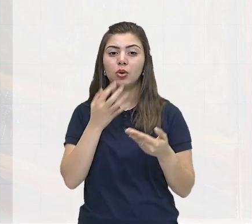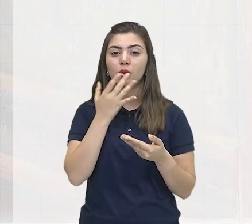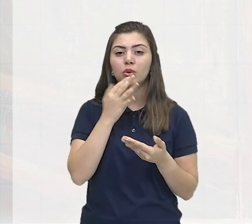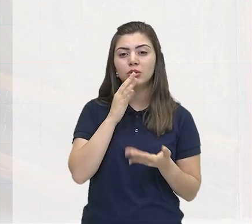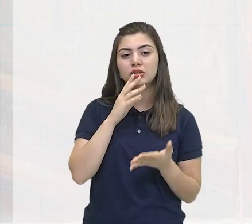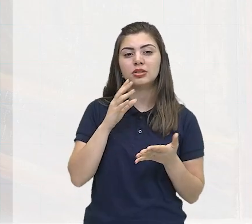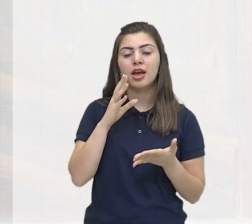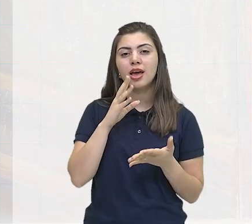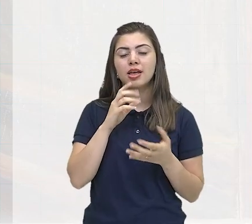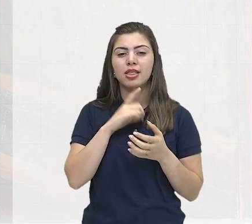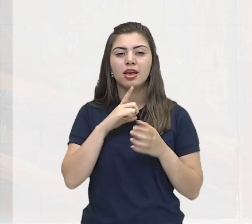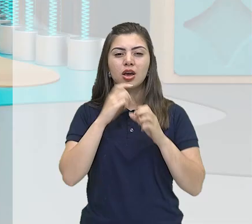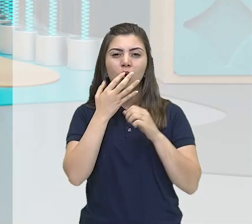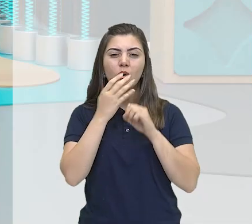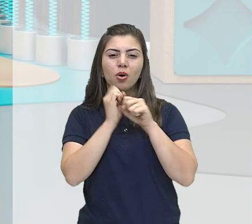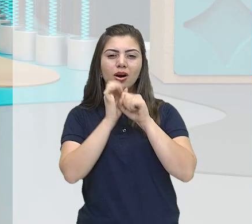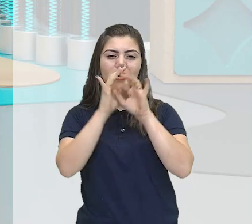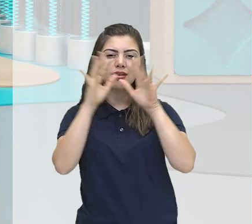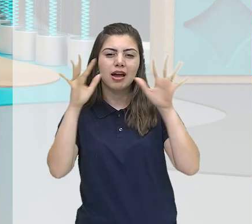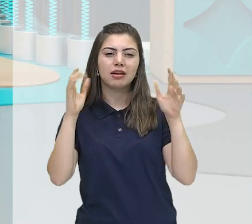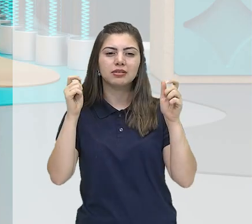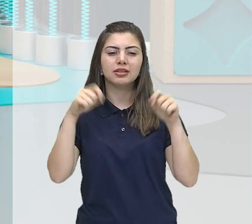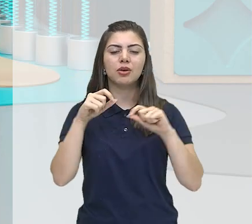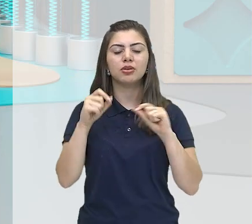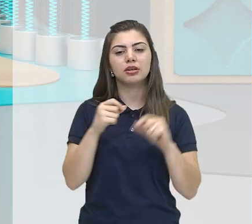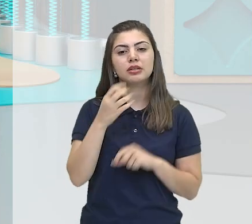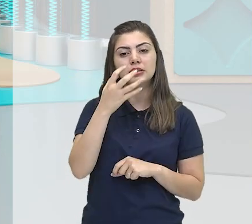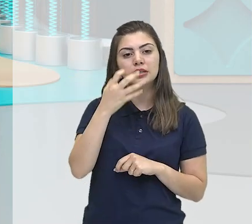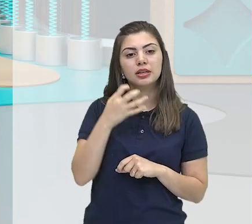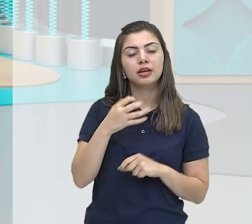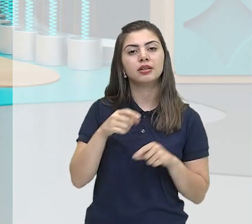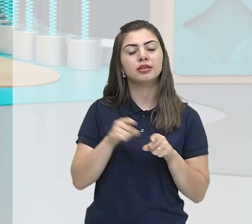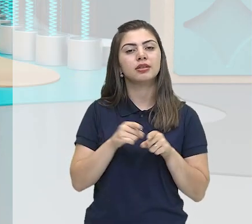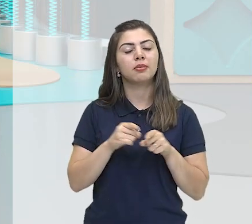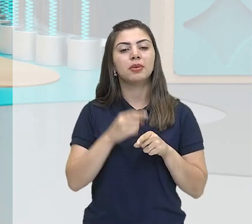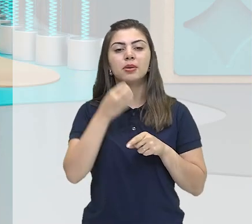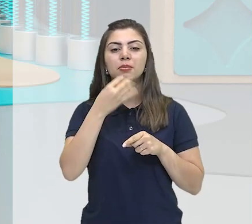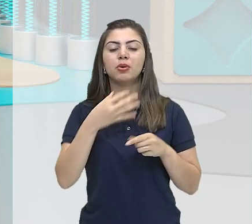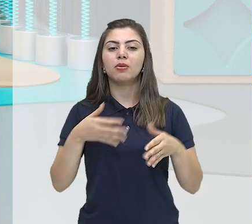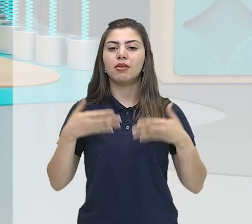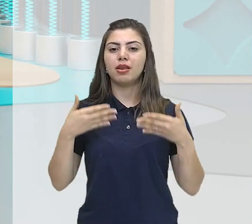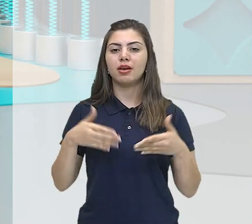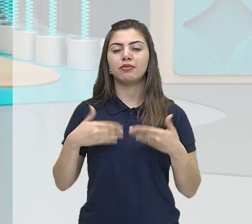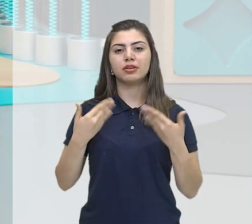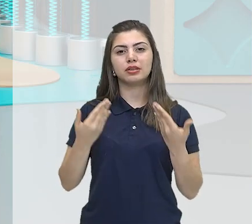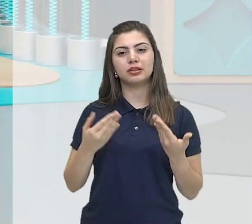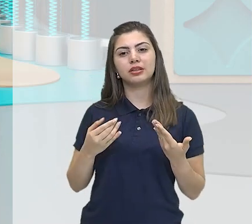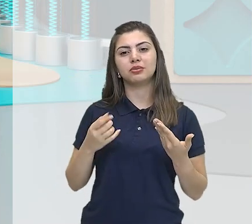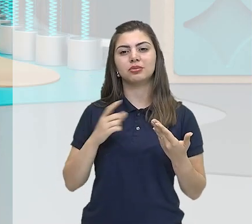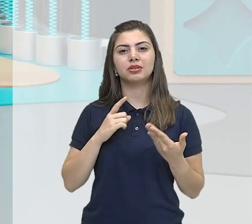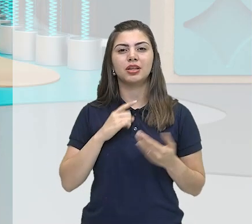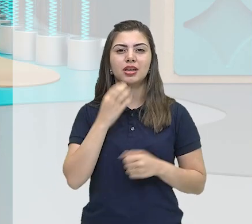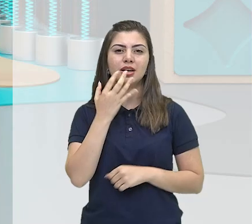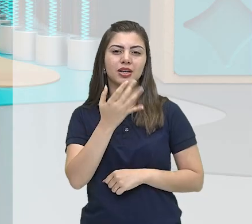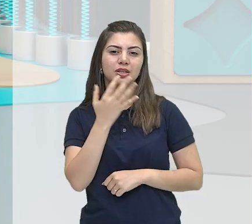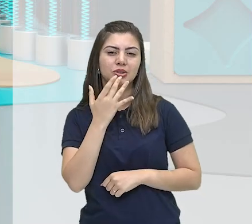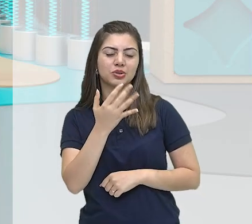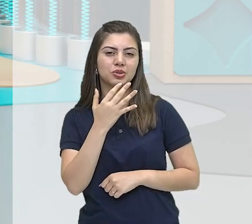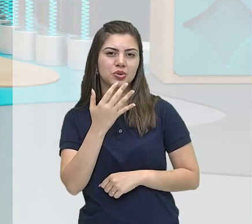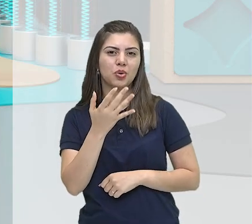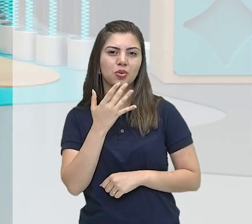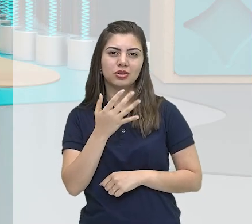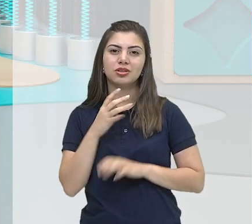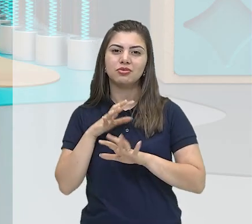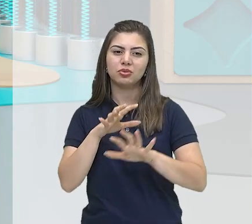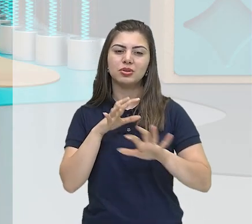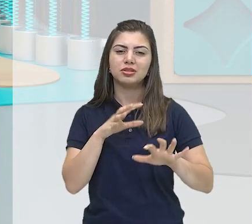cores pode definir o tom da obra e influenciar a maneira como o observador interage